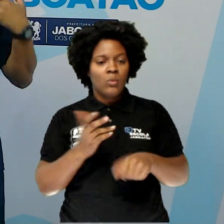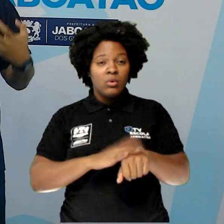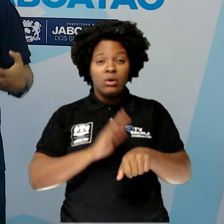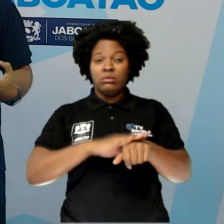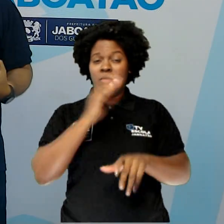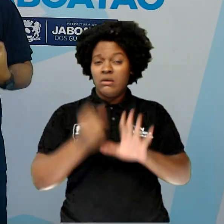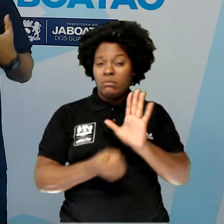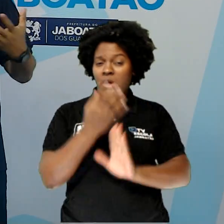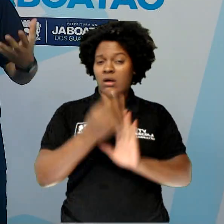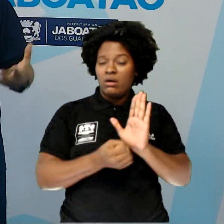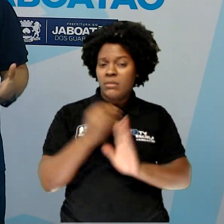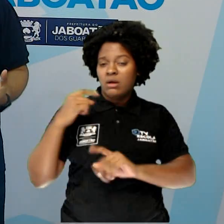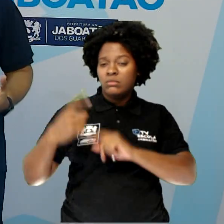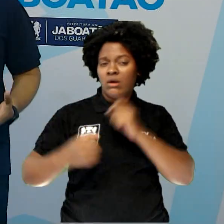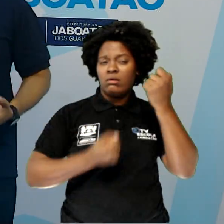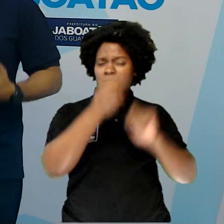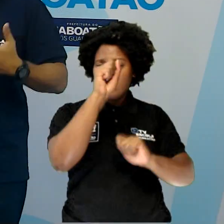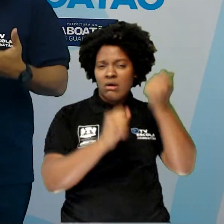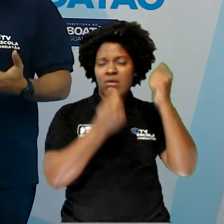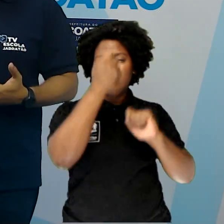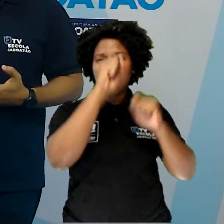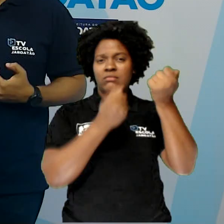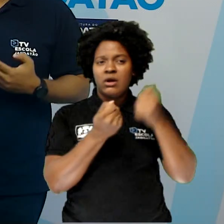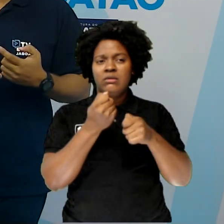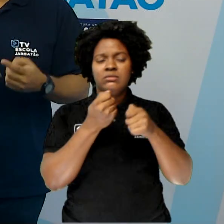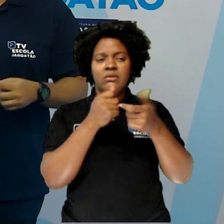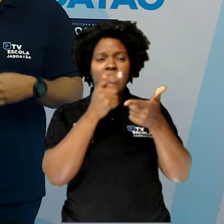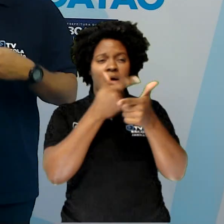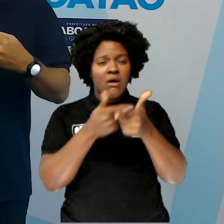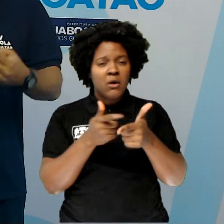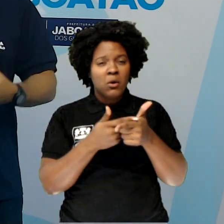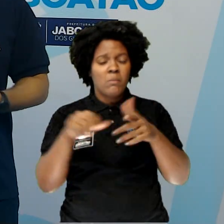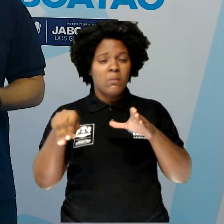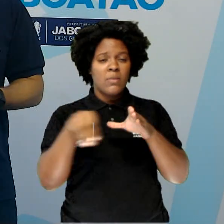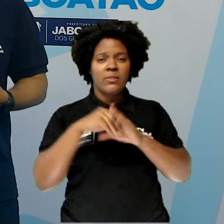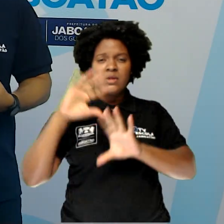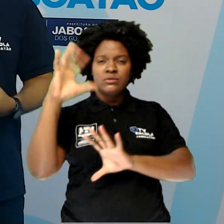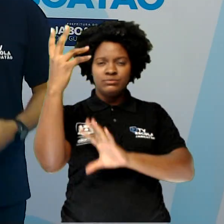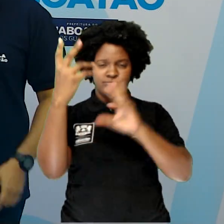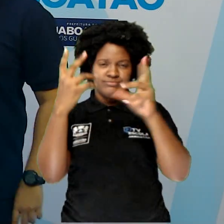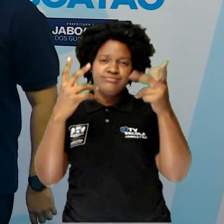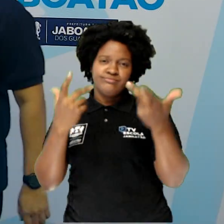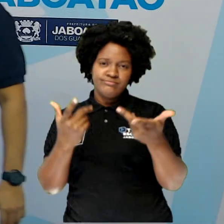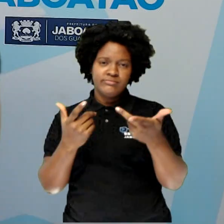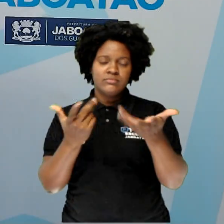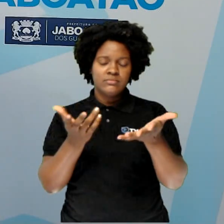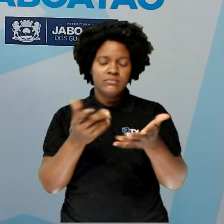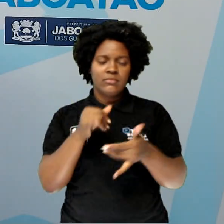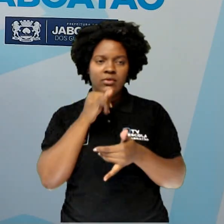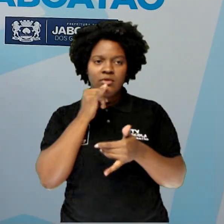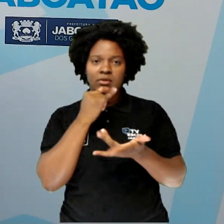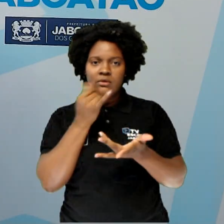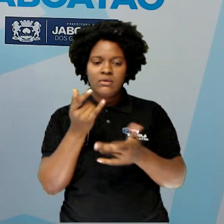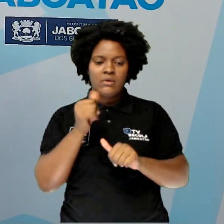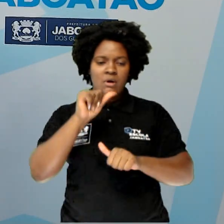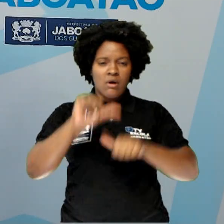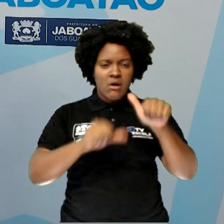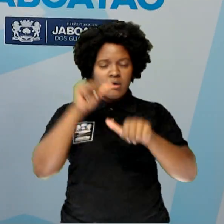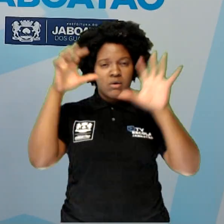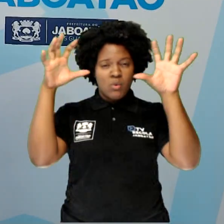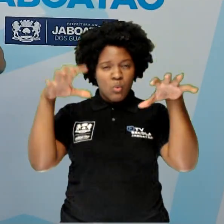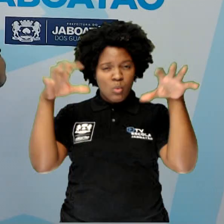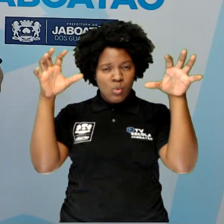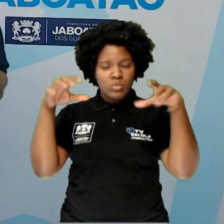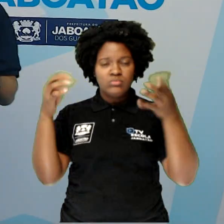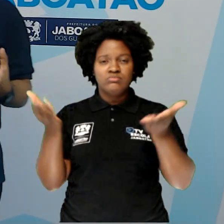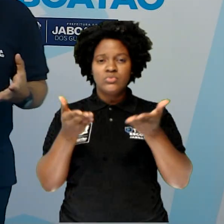esse processo de industrialização, isso vai afetar a natureza de diversas formas. Por exemplo, a questão das mudanças climáticas,